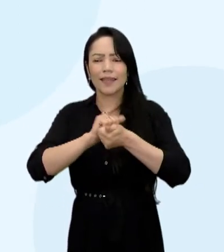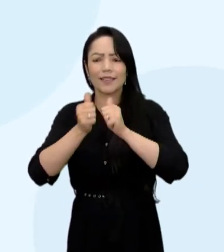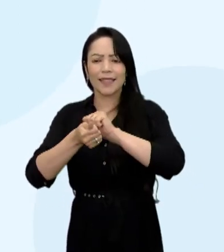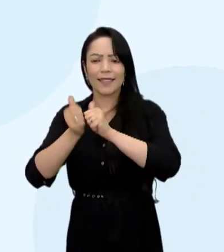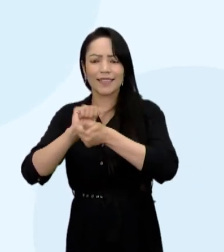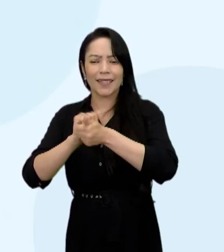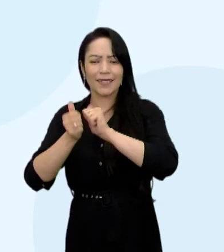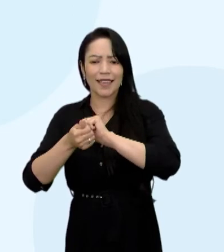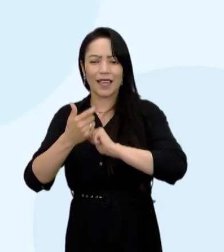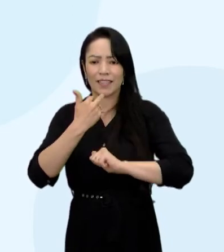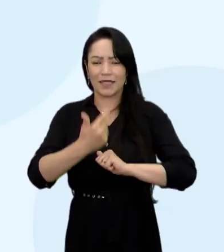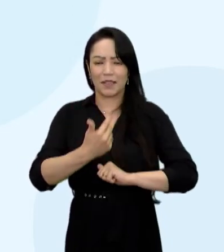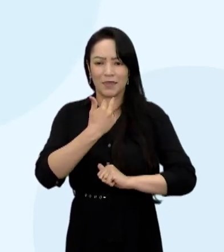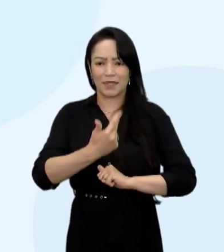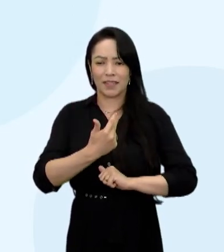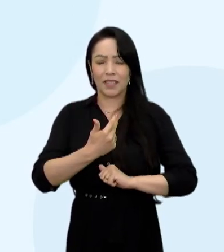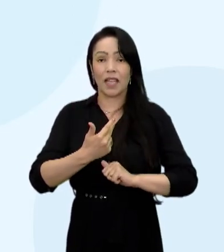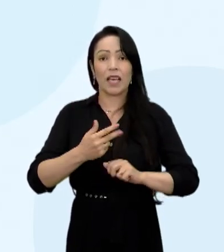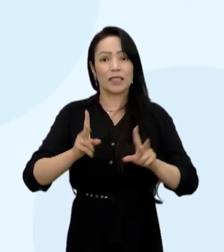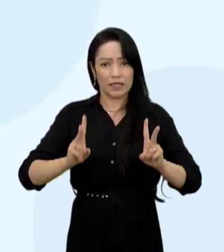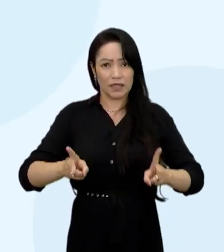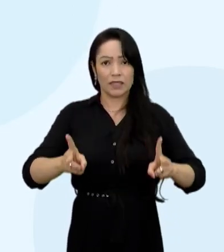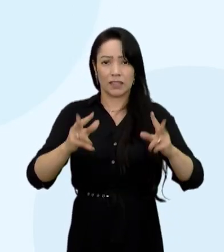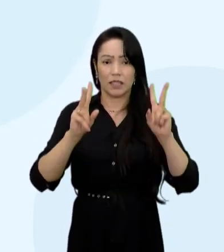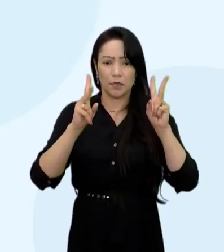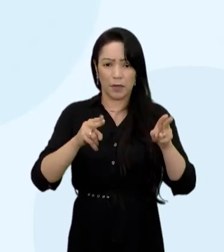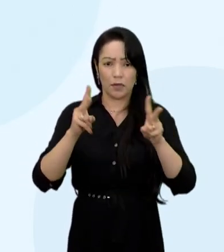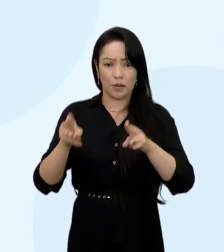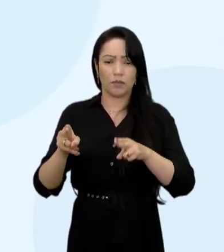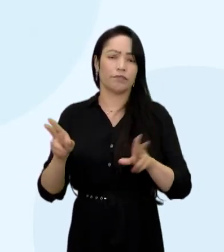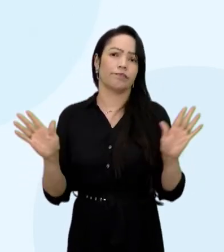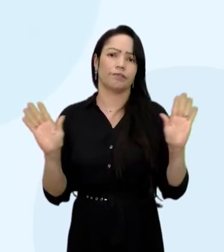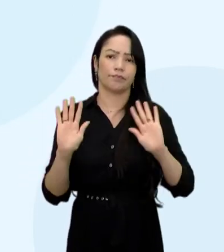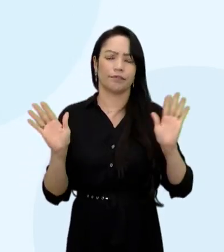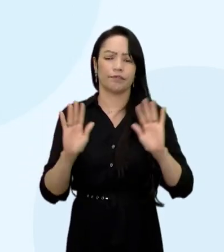Isto é, não falamos sempre do mesmo jeito.